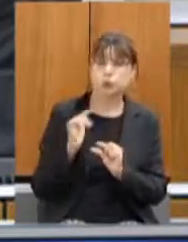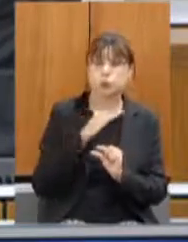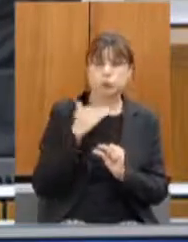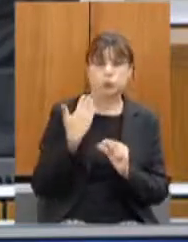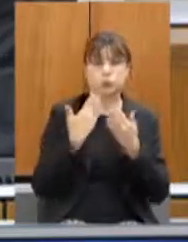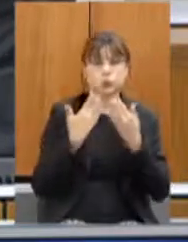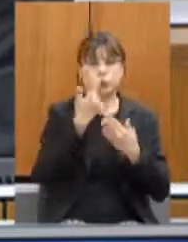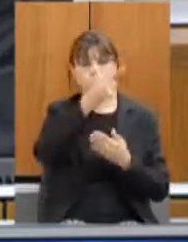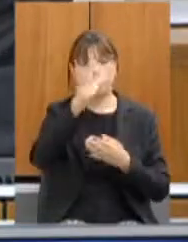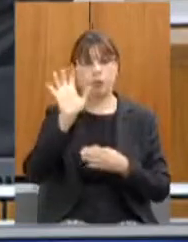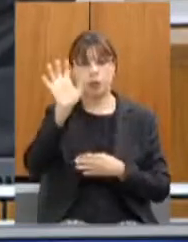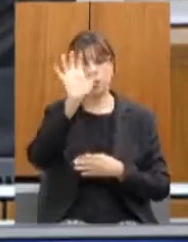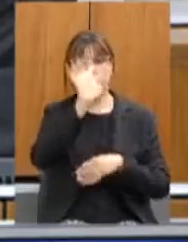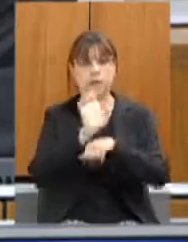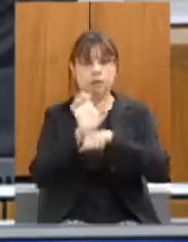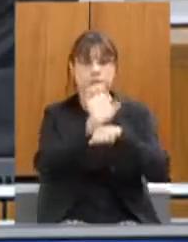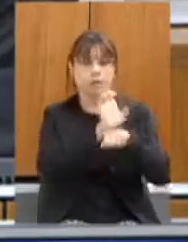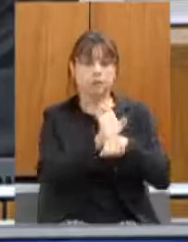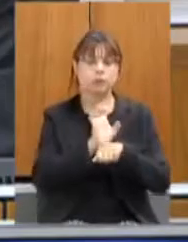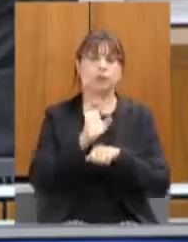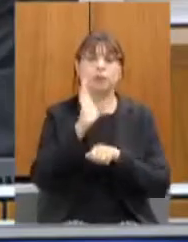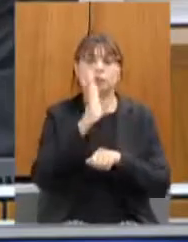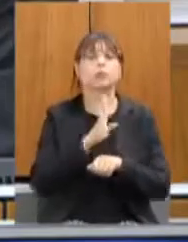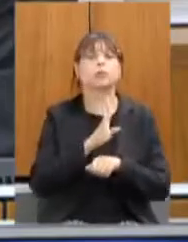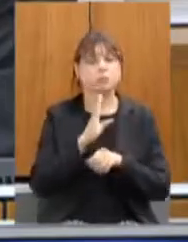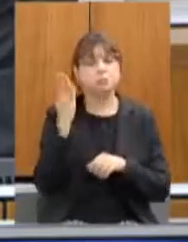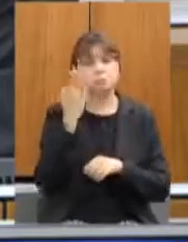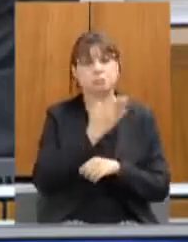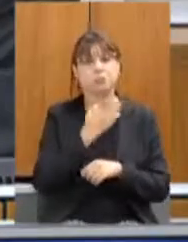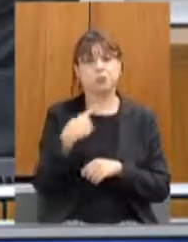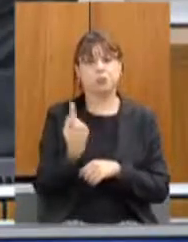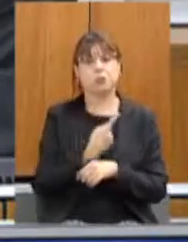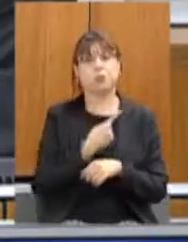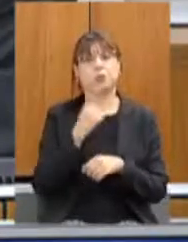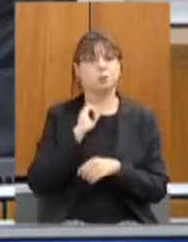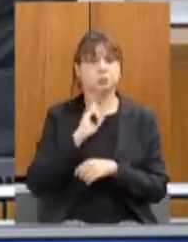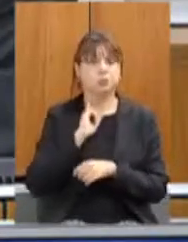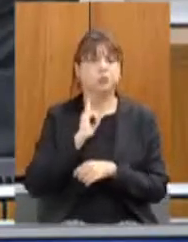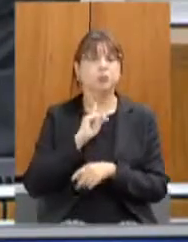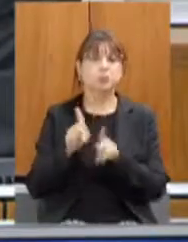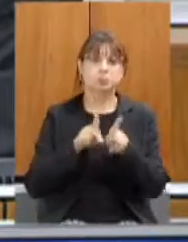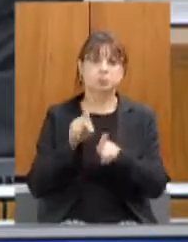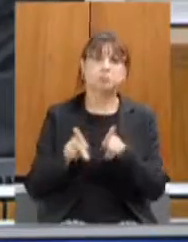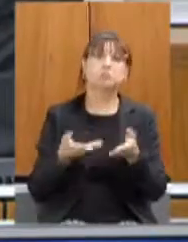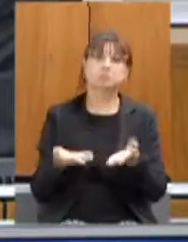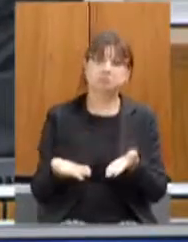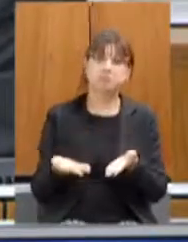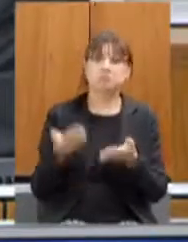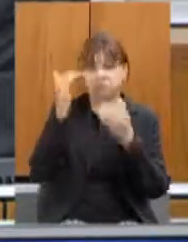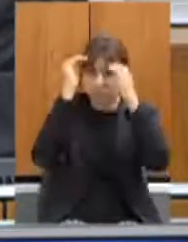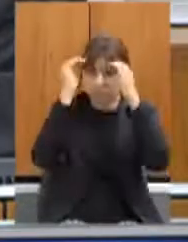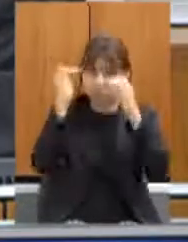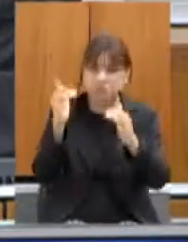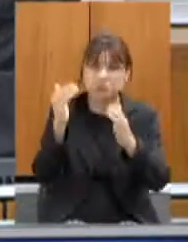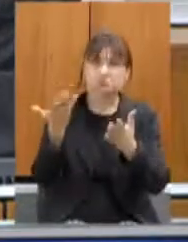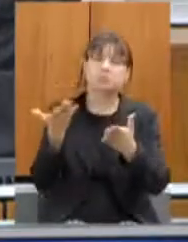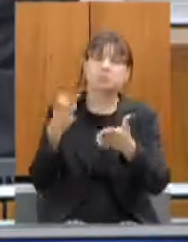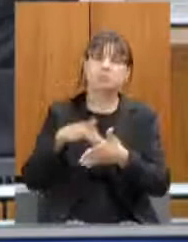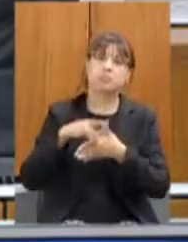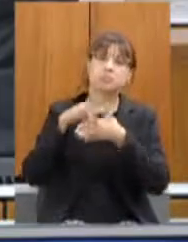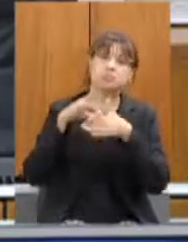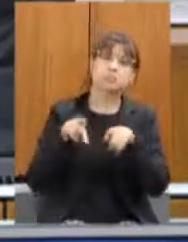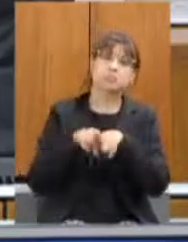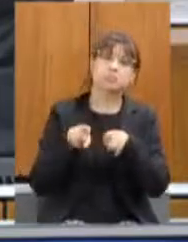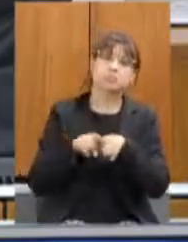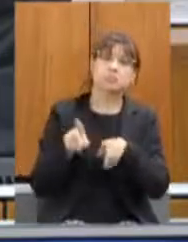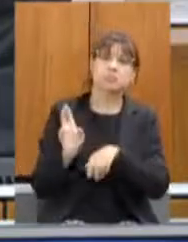mostra que o povo Mineiro é um povo que tem seguido né as lideranças têm seguido que todos nós